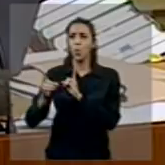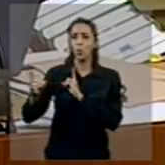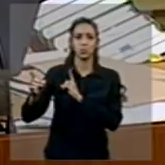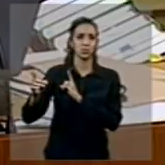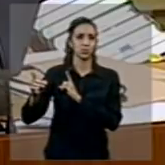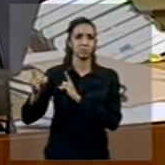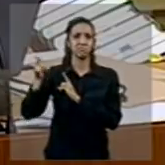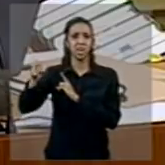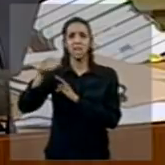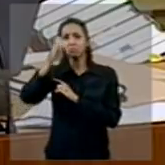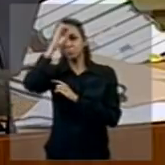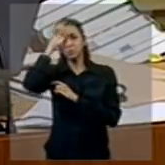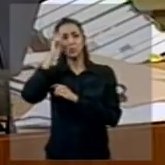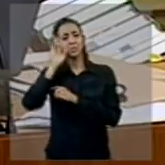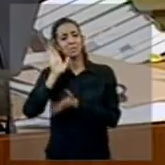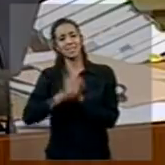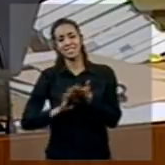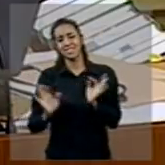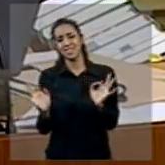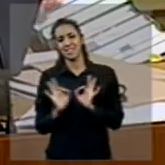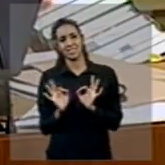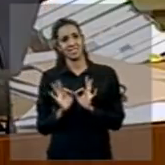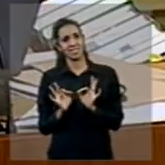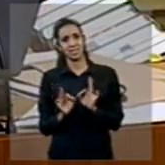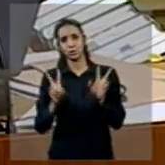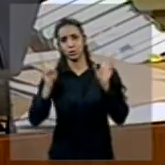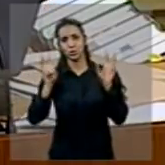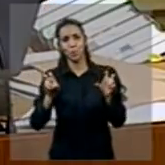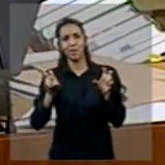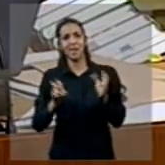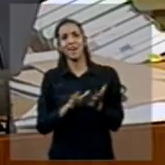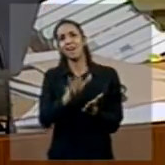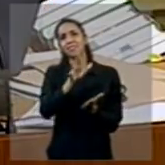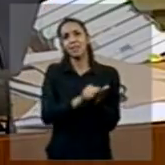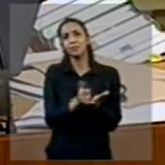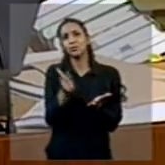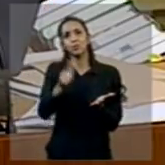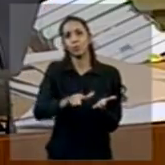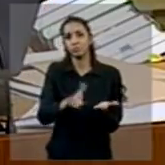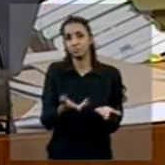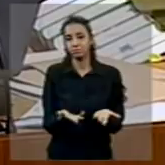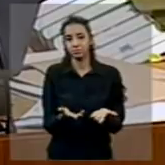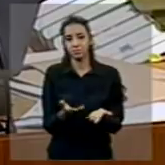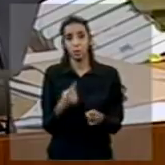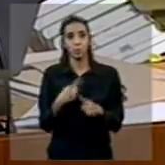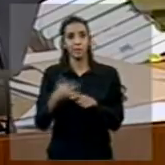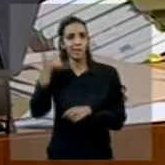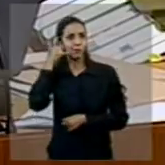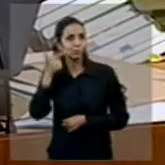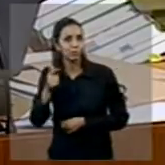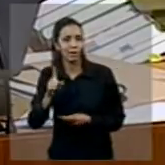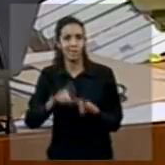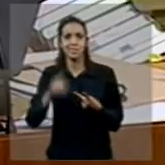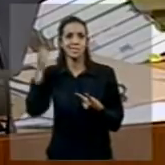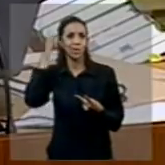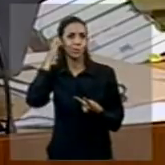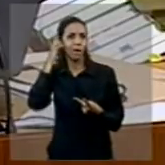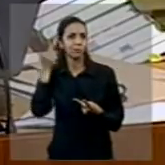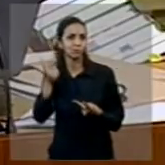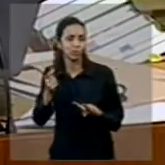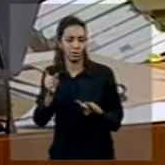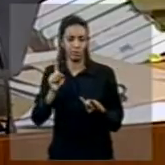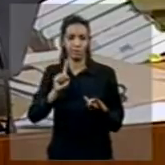nenhuma informação sobre esse tal do recadastramento. Até porque não há telefone, não funciona celular,